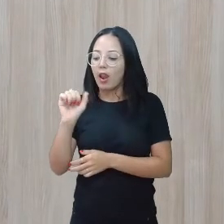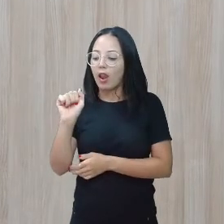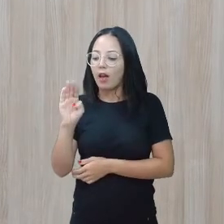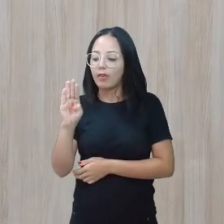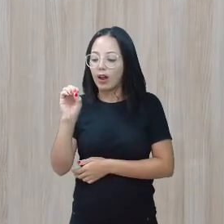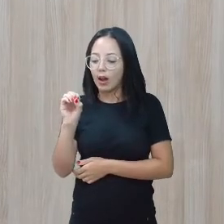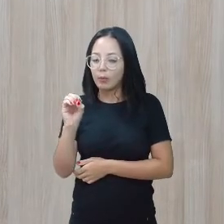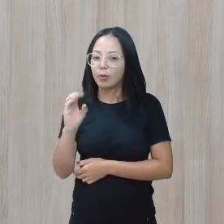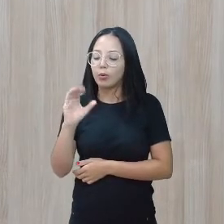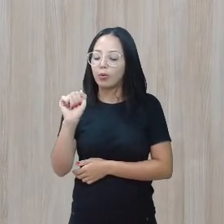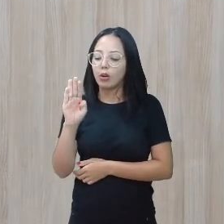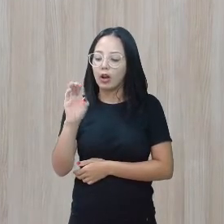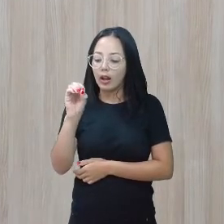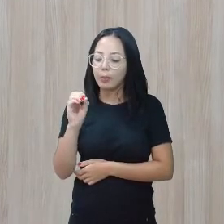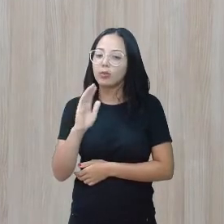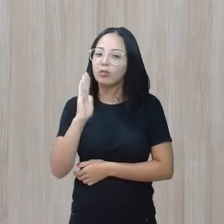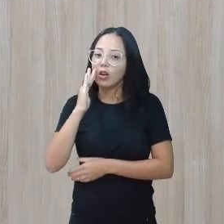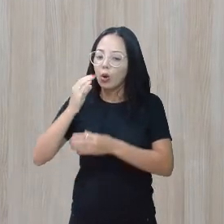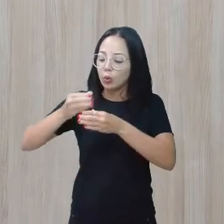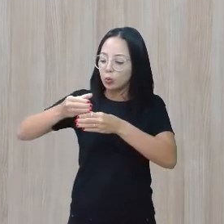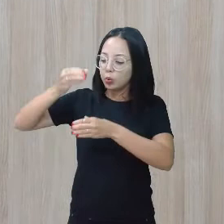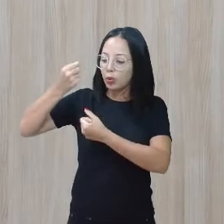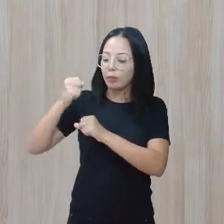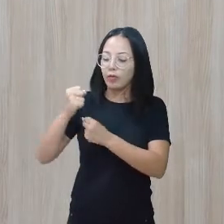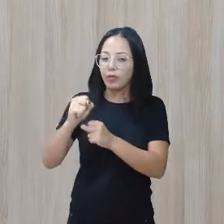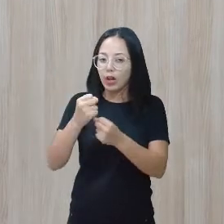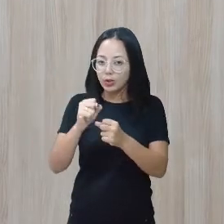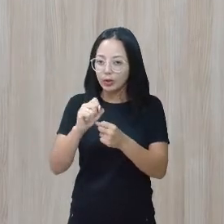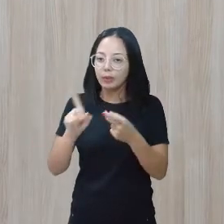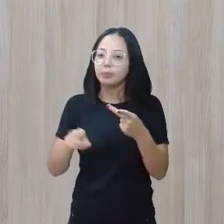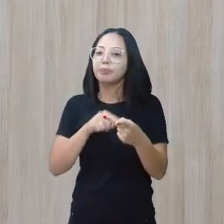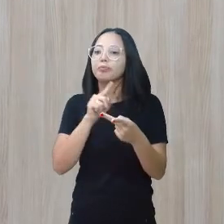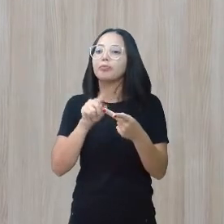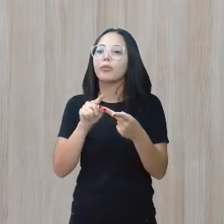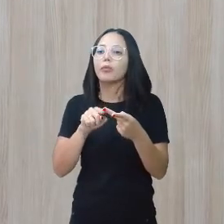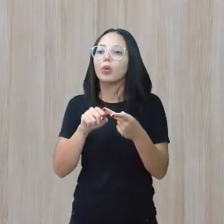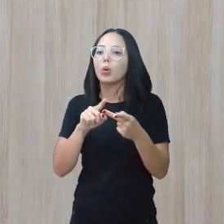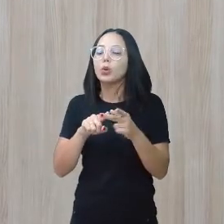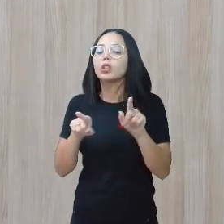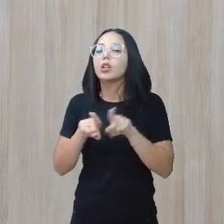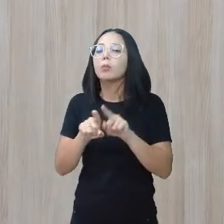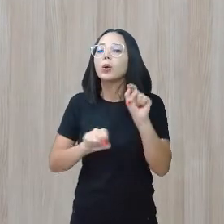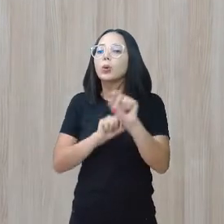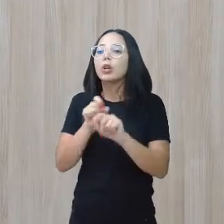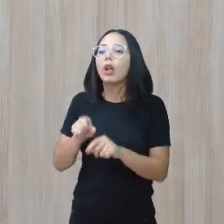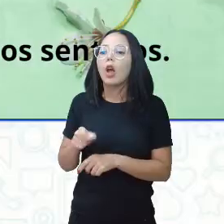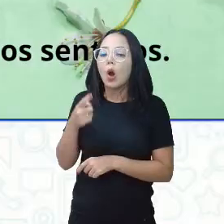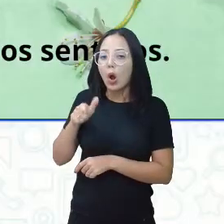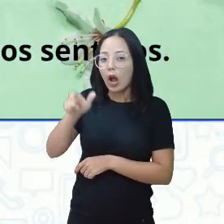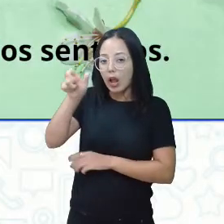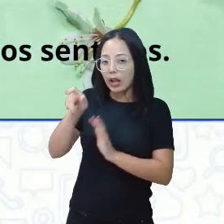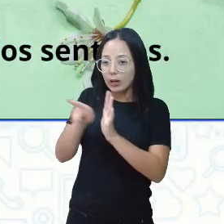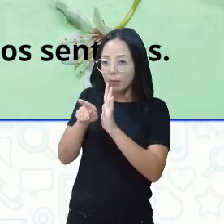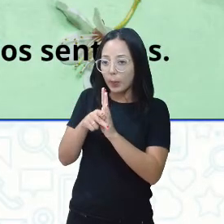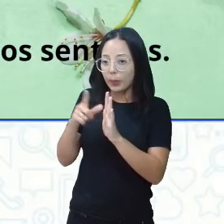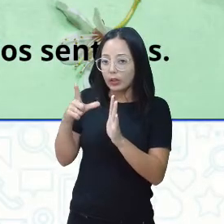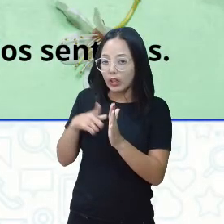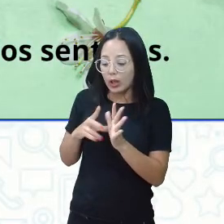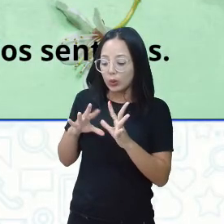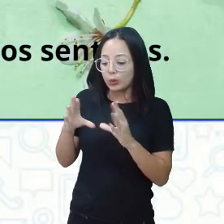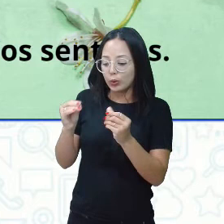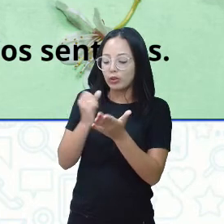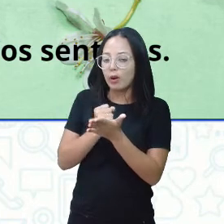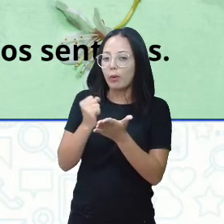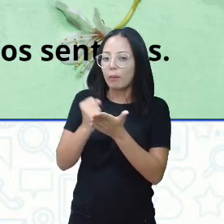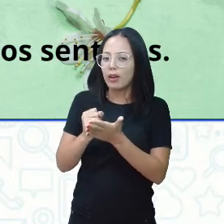ou seja, esse pedaço de pau da vassoura, certo? A segunda frase, ele deu cabo de